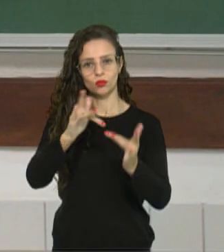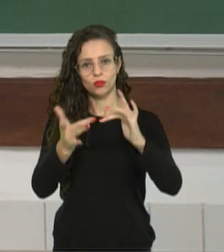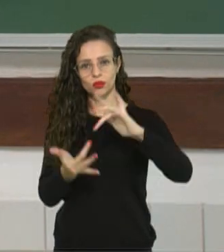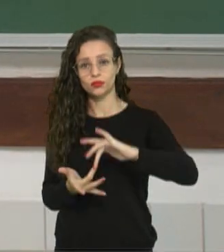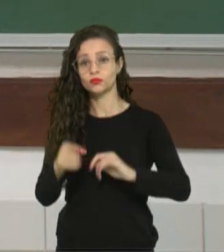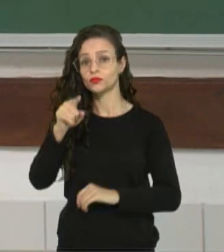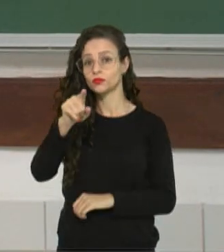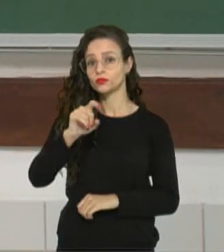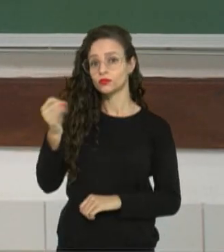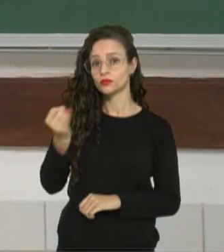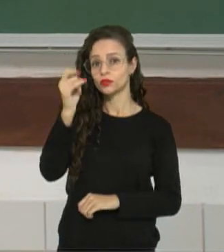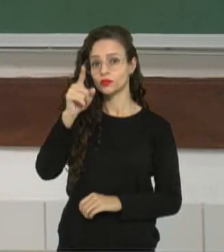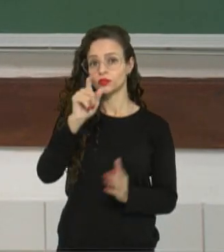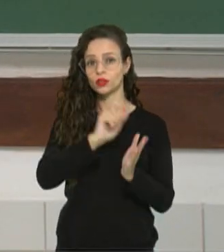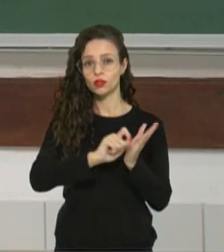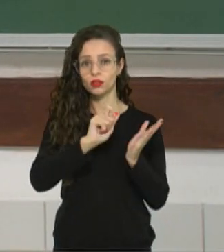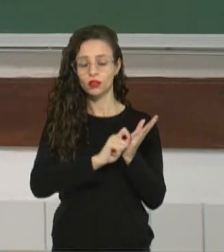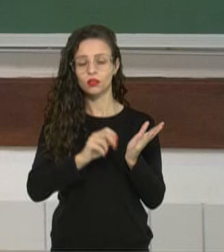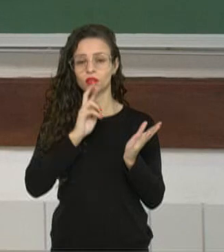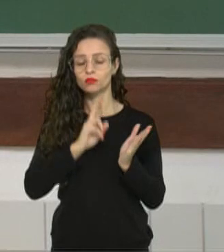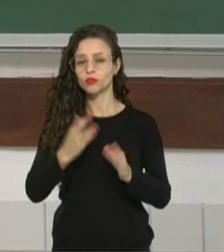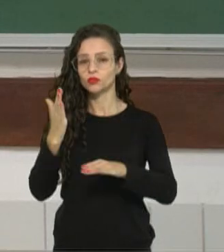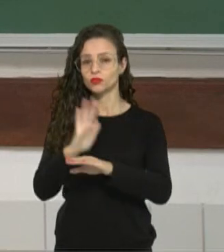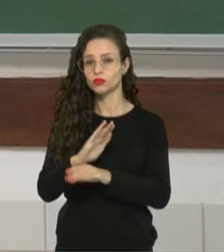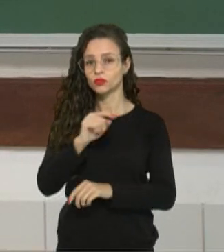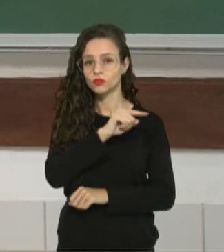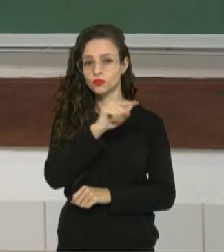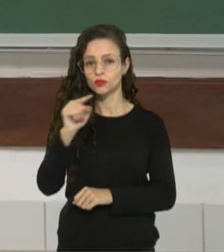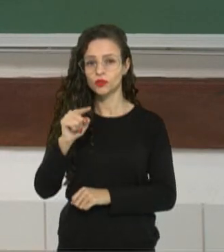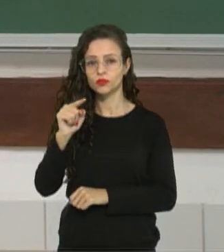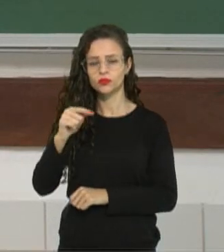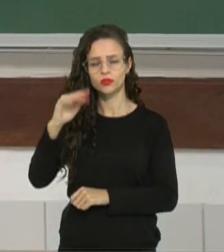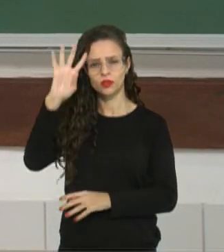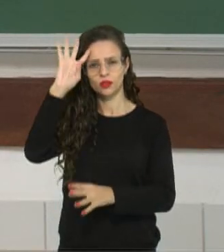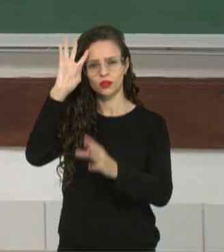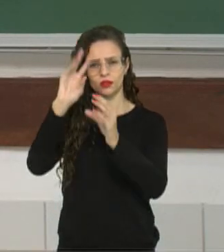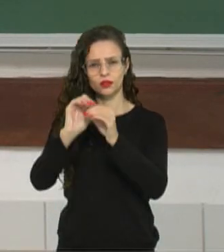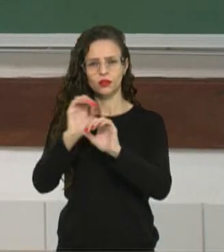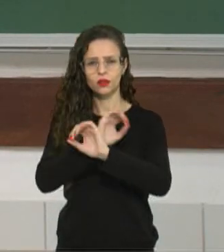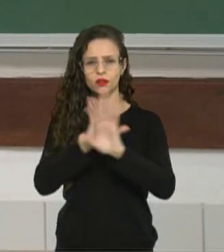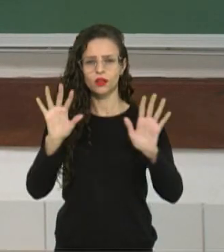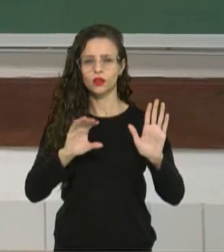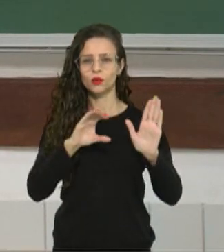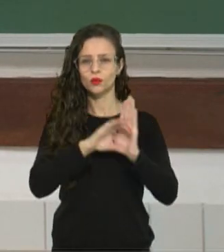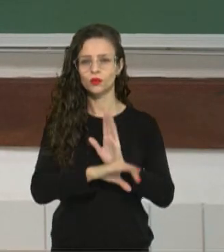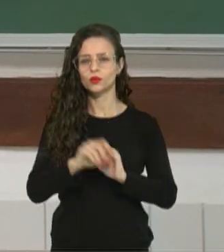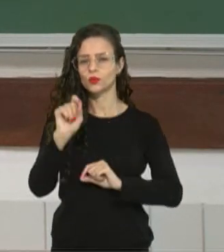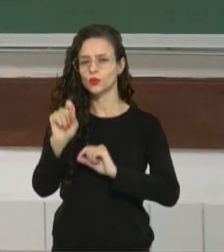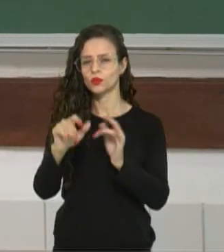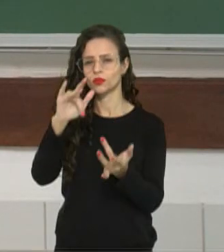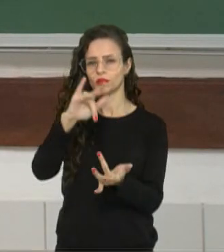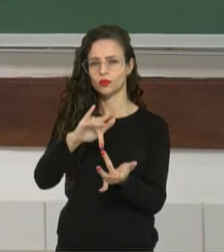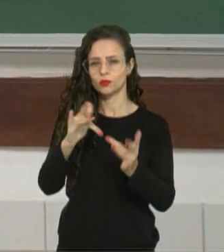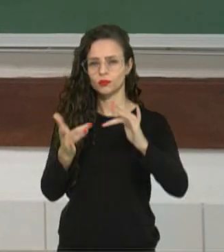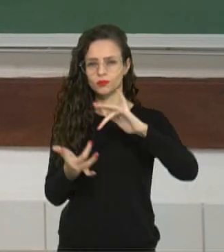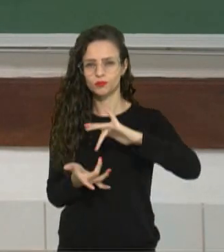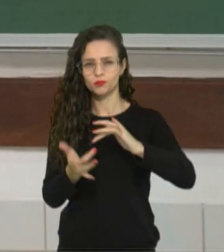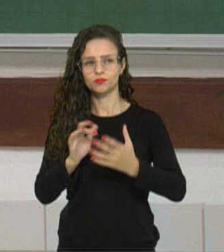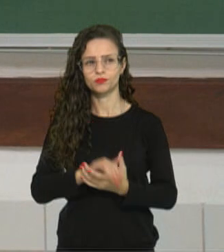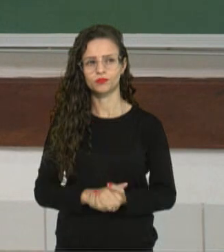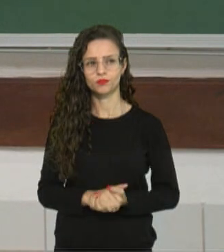anotar essa resposta, porque isso também ajuda você a recortar e a entender melhor o conceito do que é globalização.